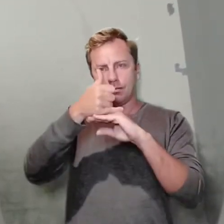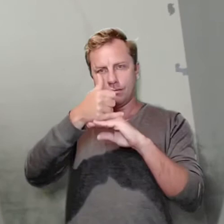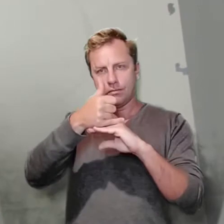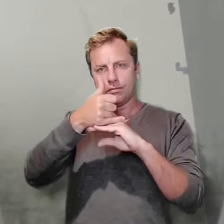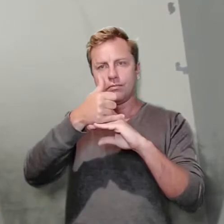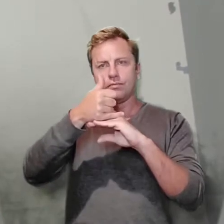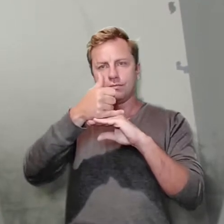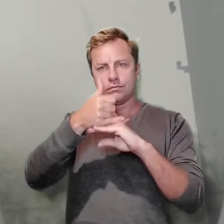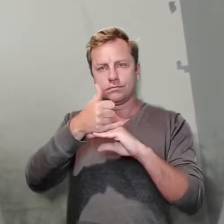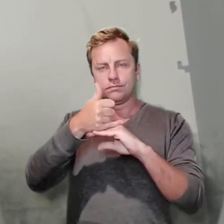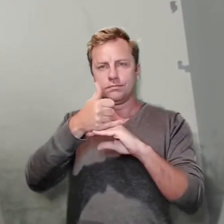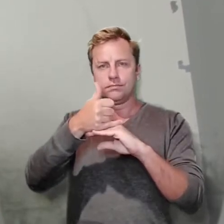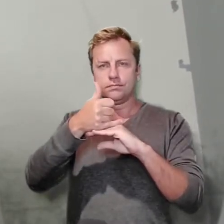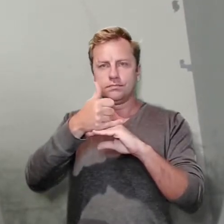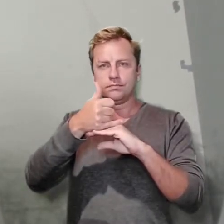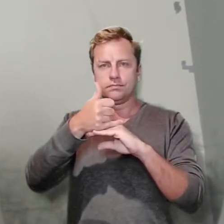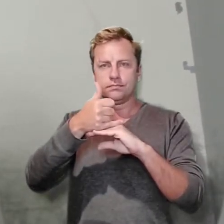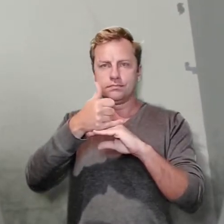sobre a nossa esponja.